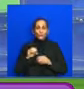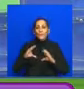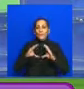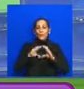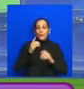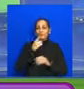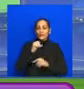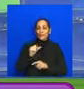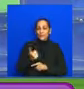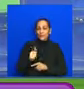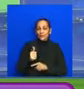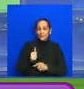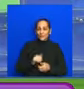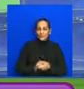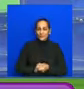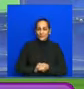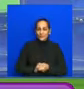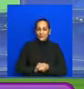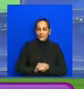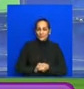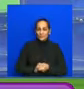11.